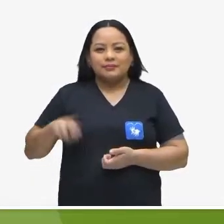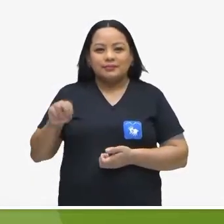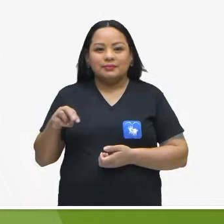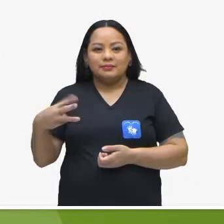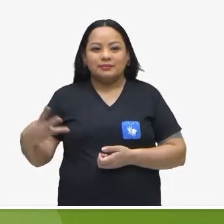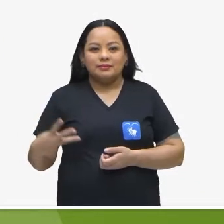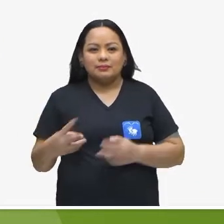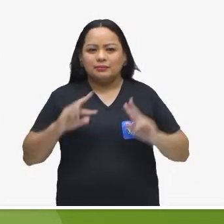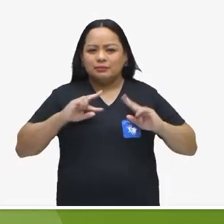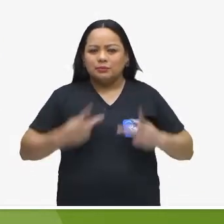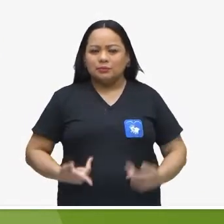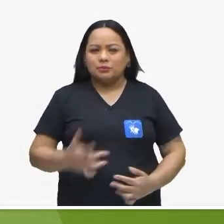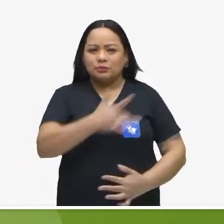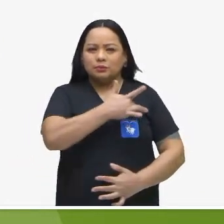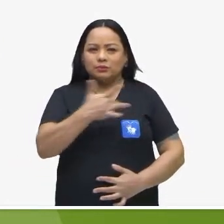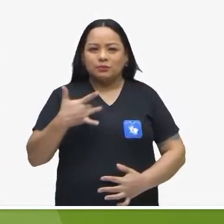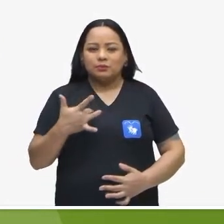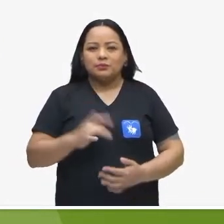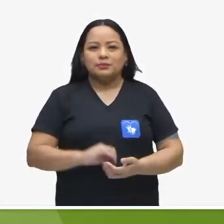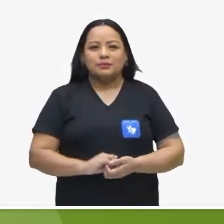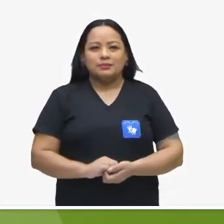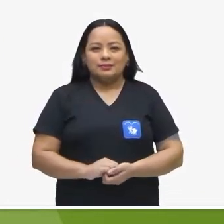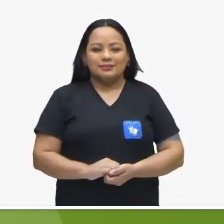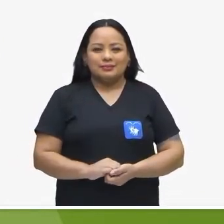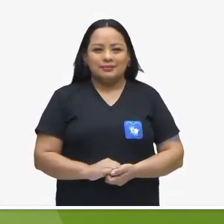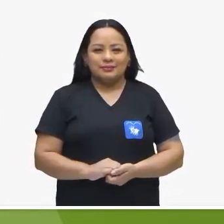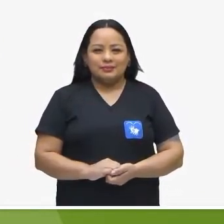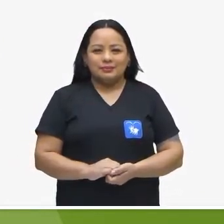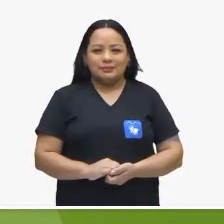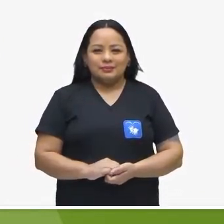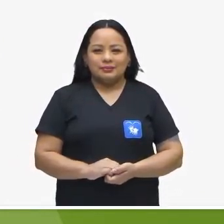Unidade 3, Ser Humano e Saúde.